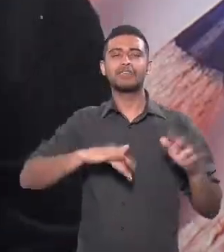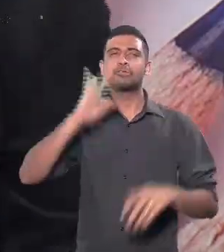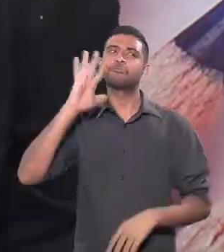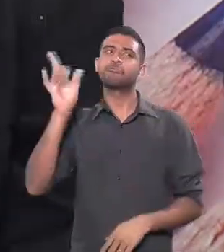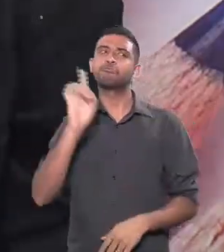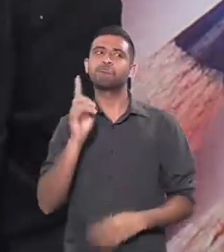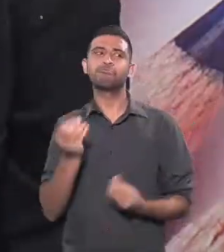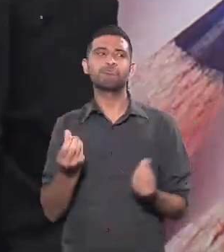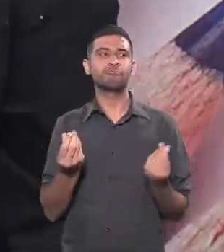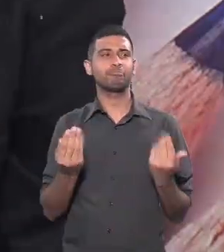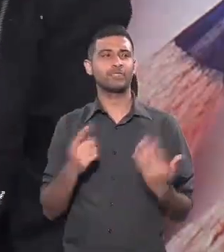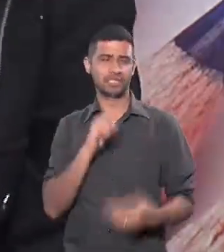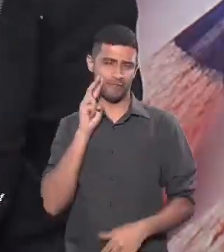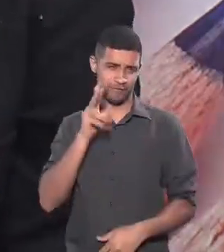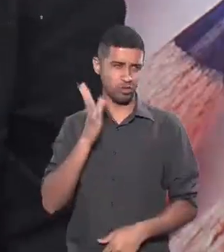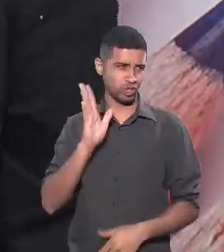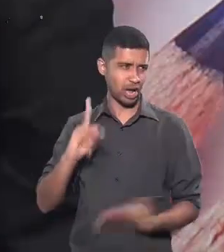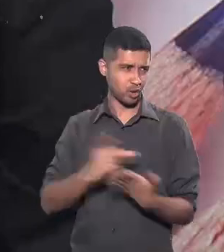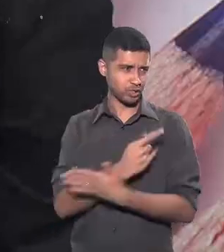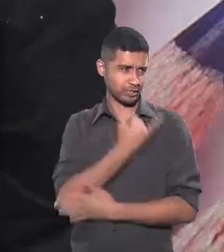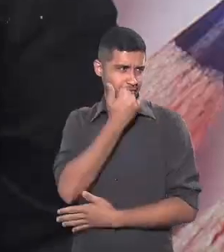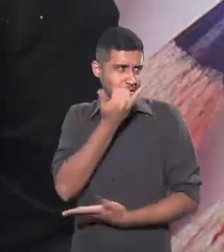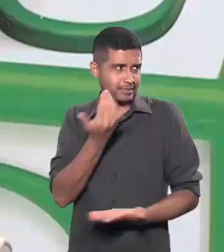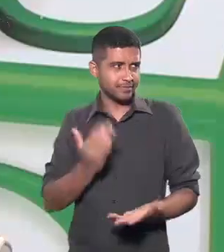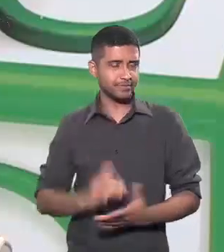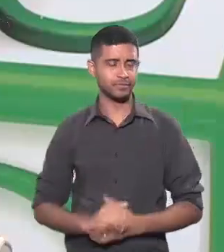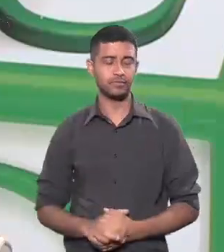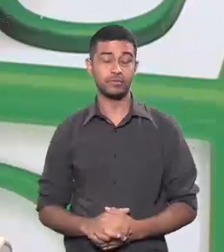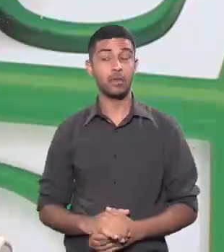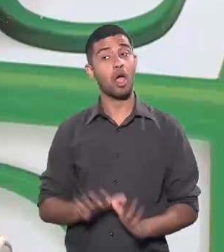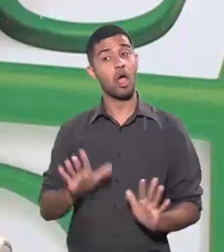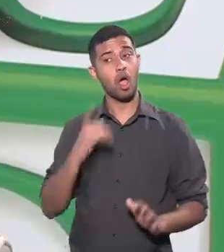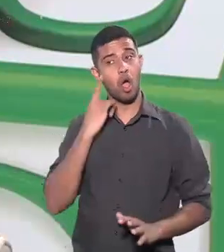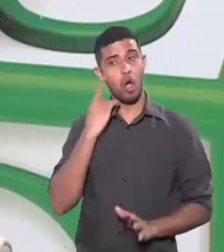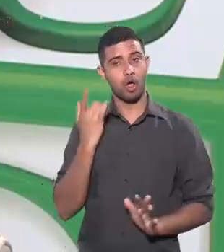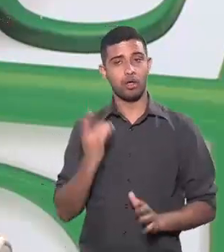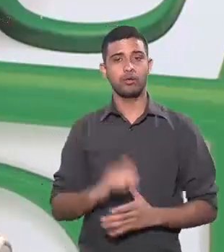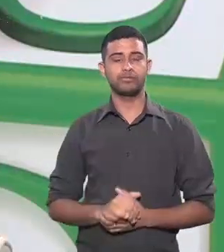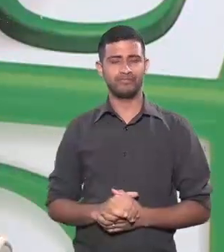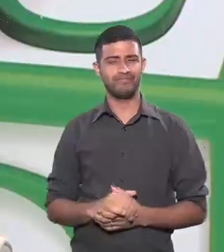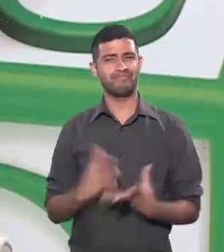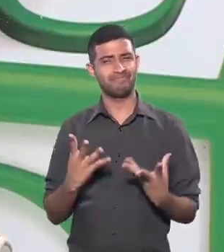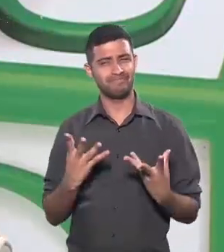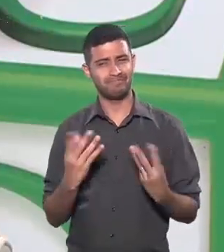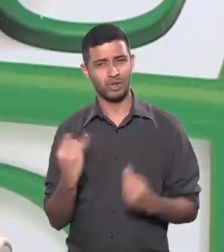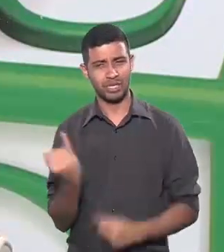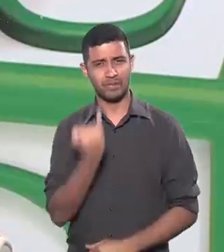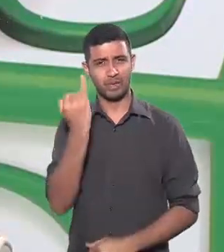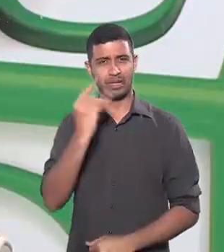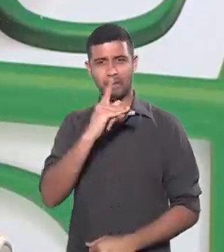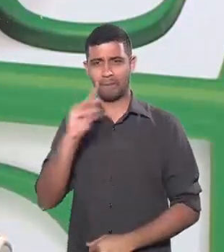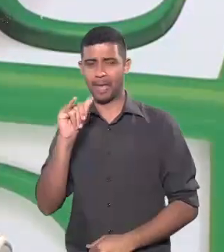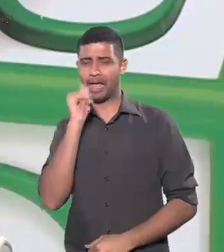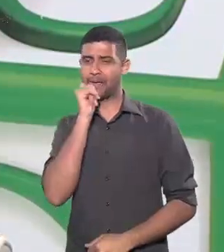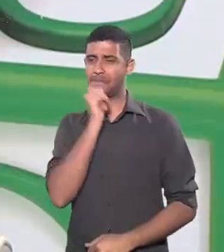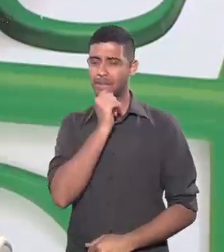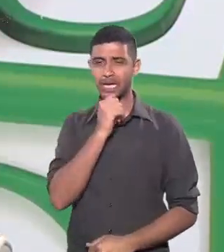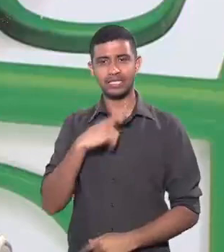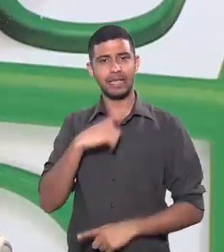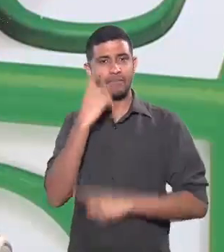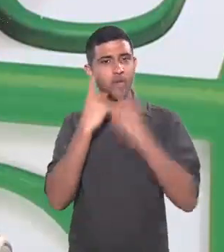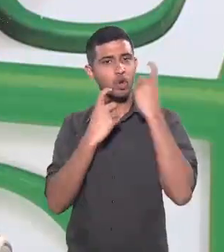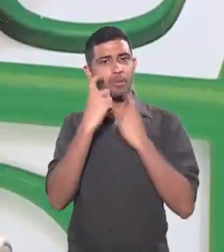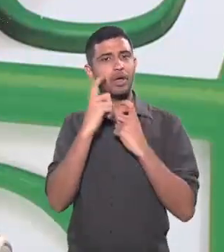nem imagina e que você já viu acidente? Olha, uma coisa muito importante dos pais, né,